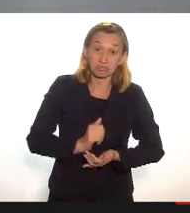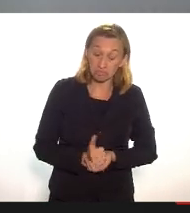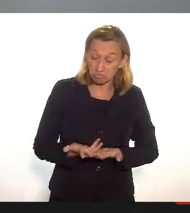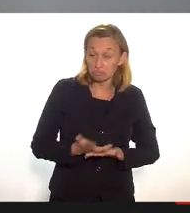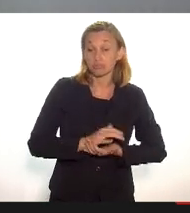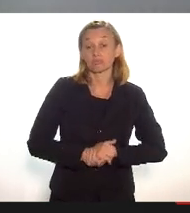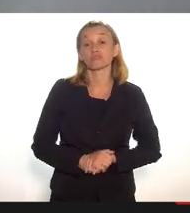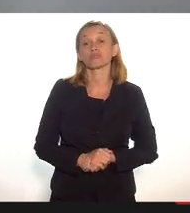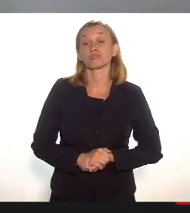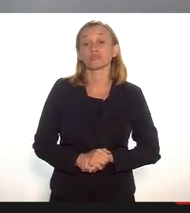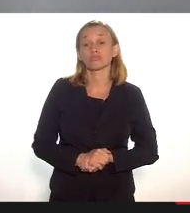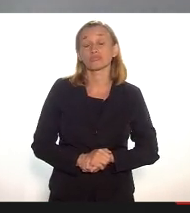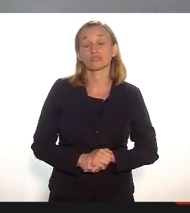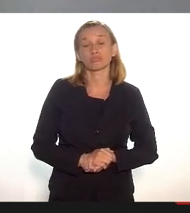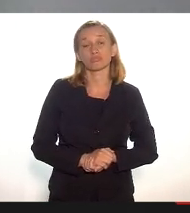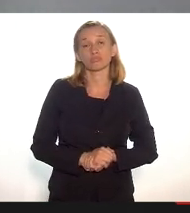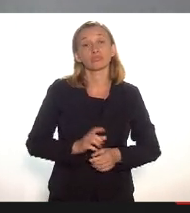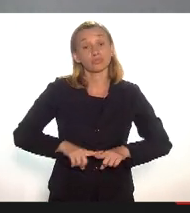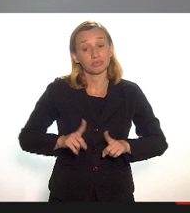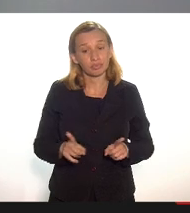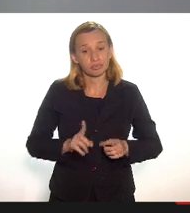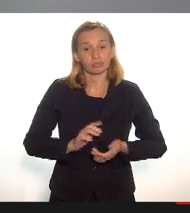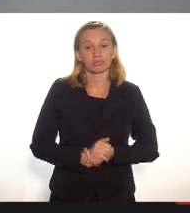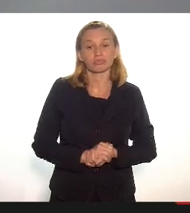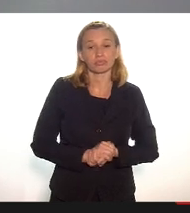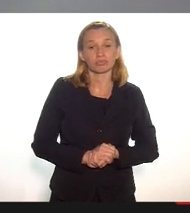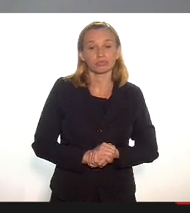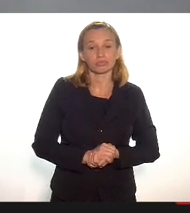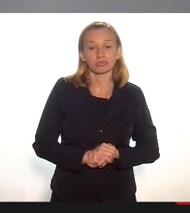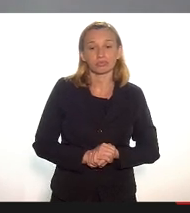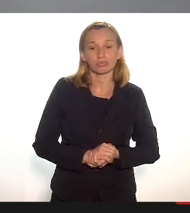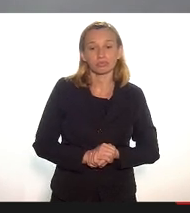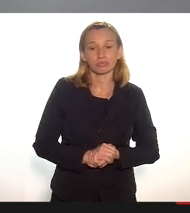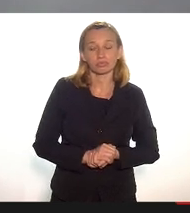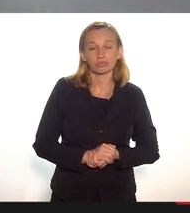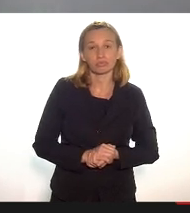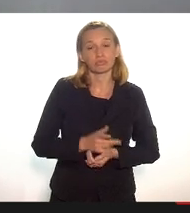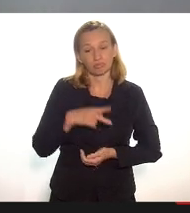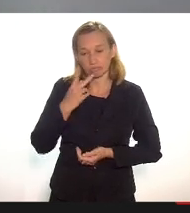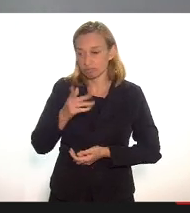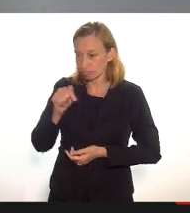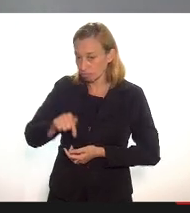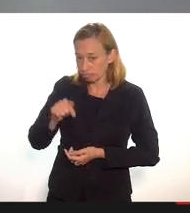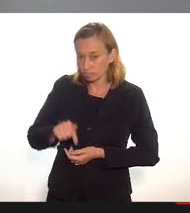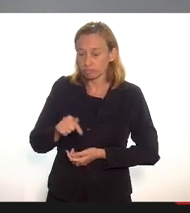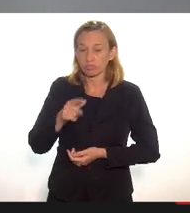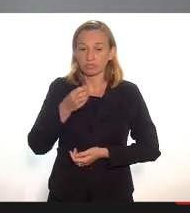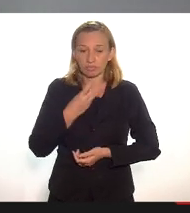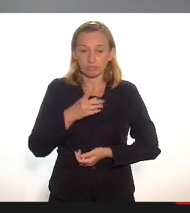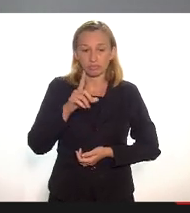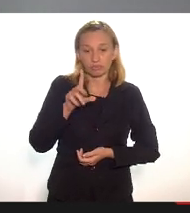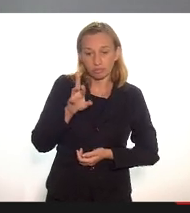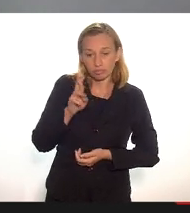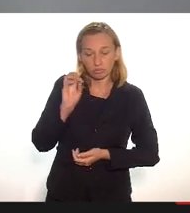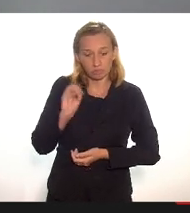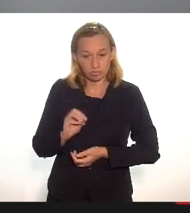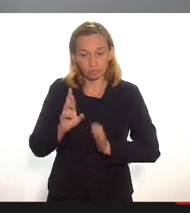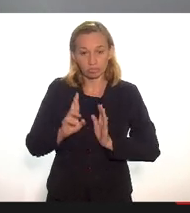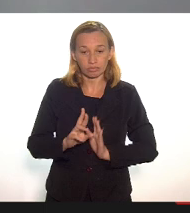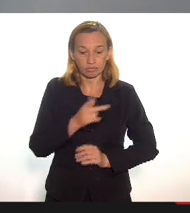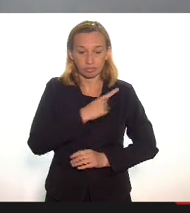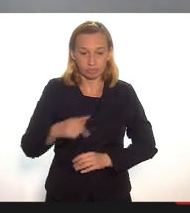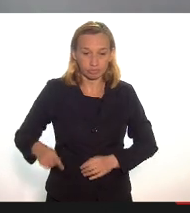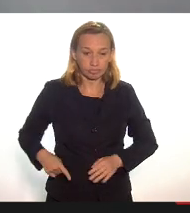de acentuação e queda, mas fato é que a gente tem, como foi dito aqui muito bem pelo Rodrigo, presidente do COSEMES, né,